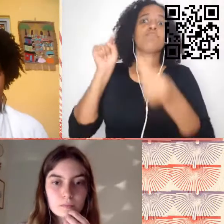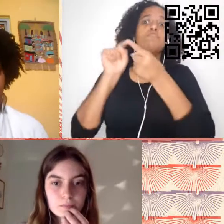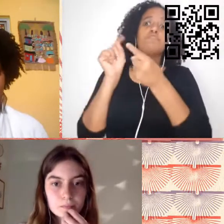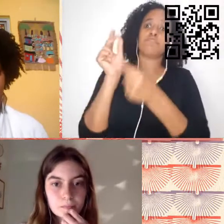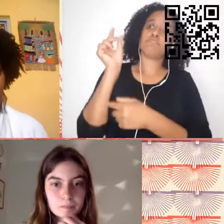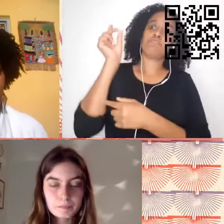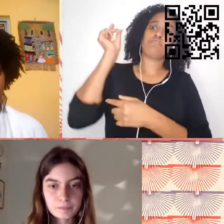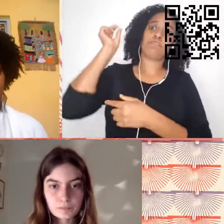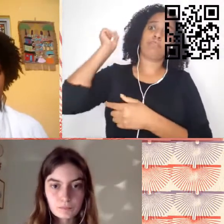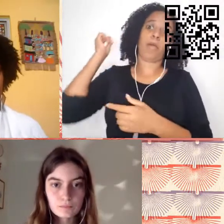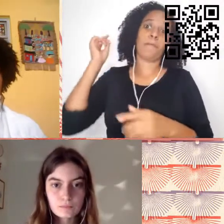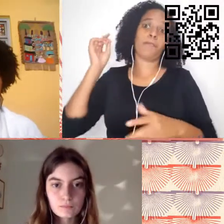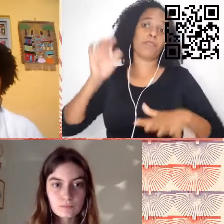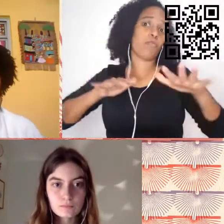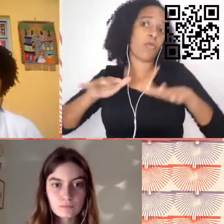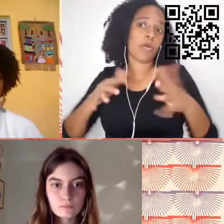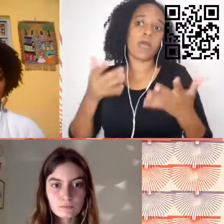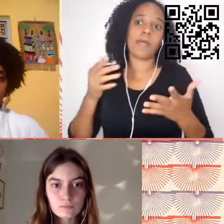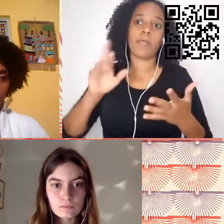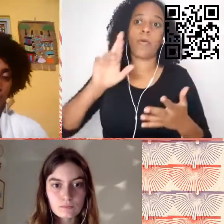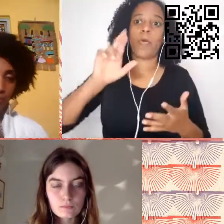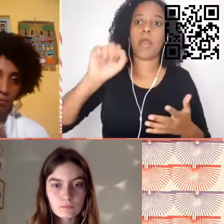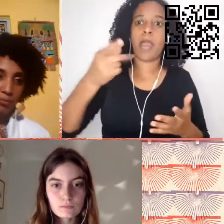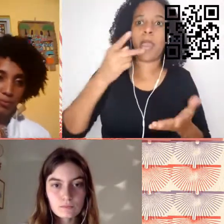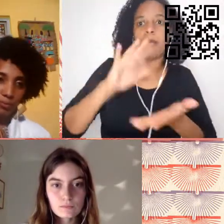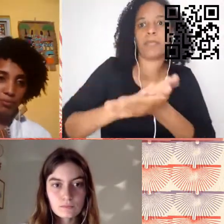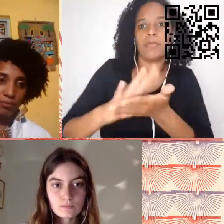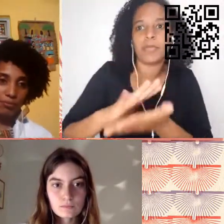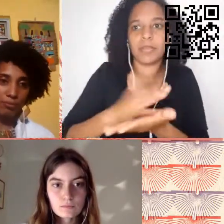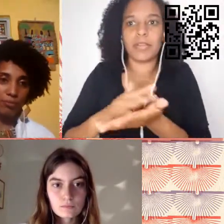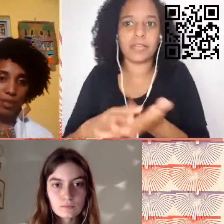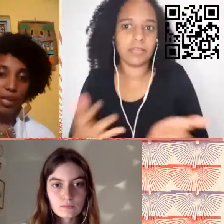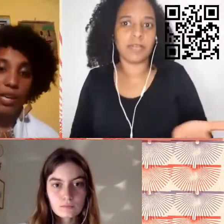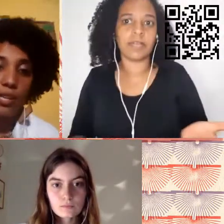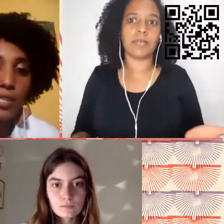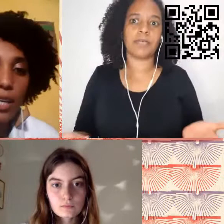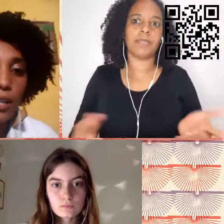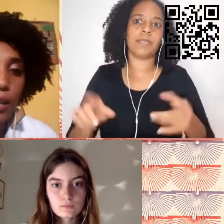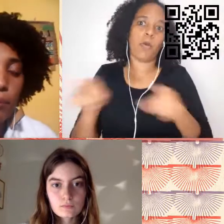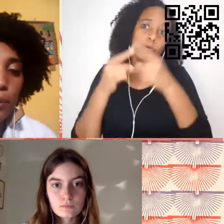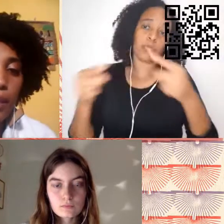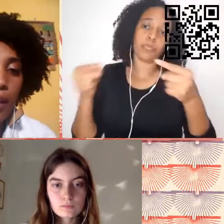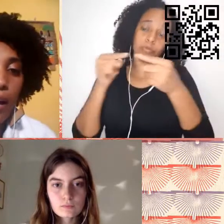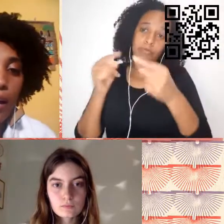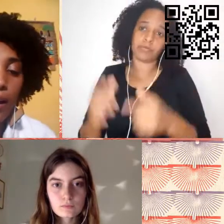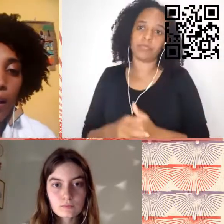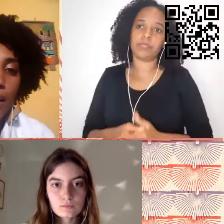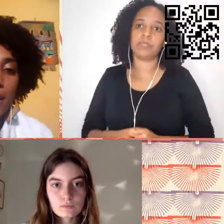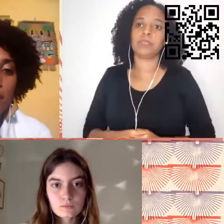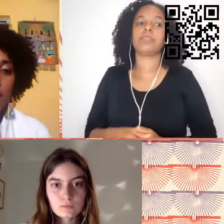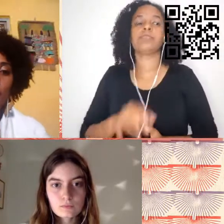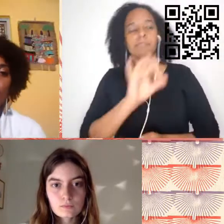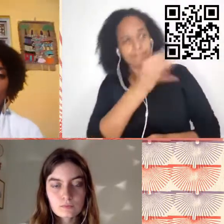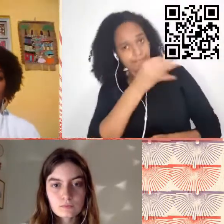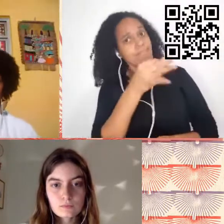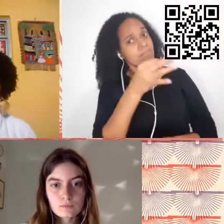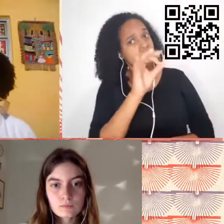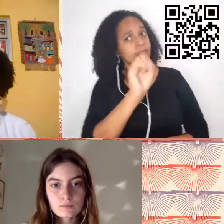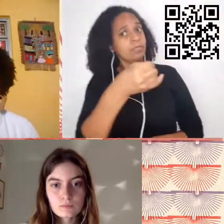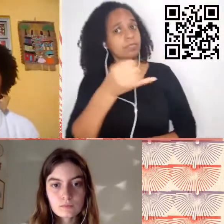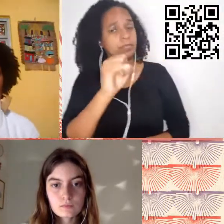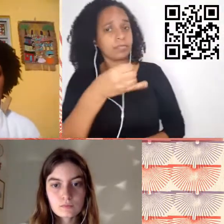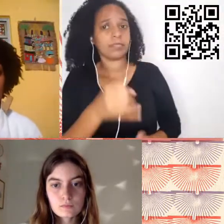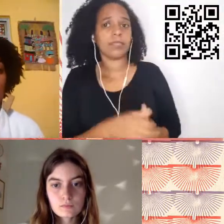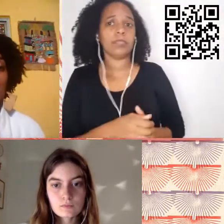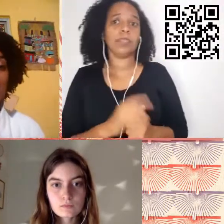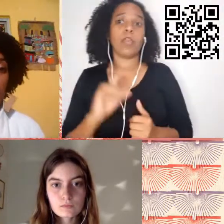os ritmos musicais, o rap, o samba, ou coisas do gênero, não? Sim, né? Porque, na verdade, para nós